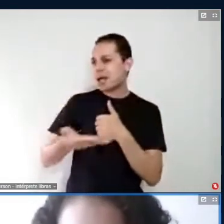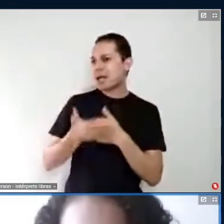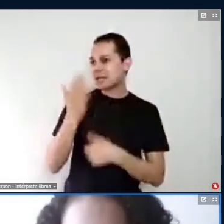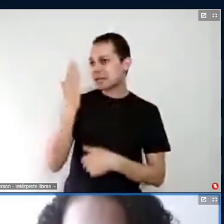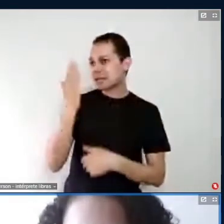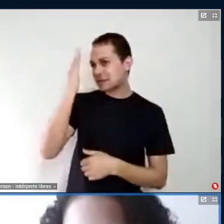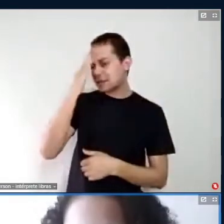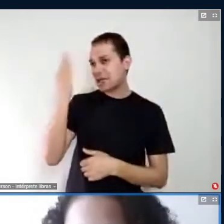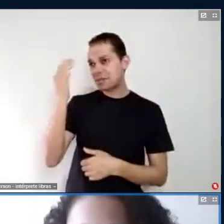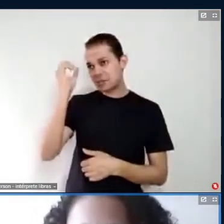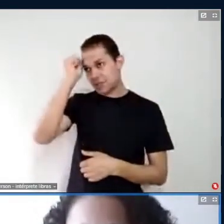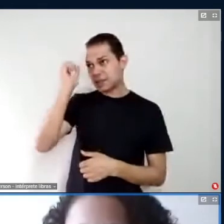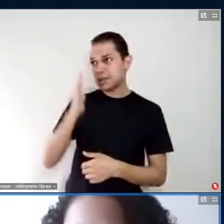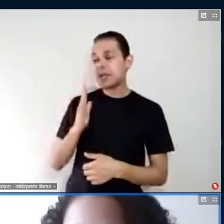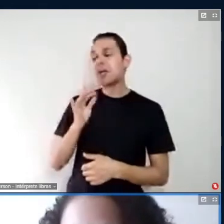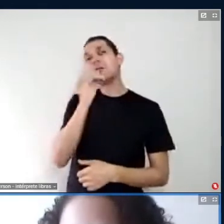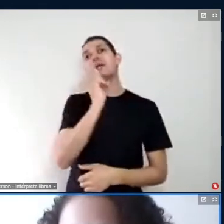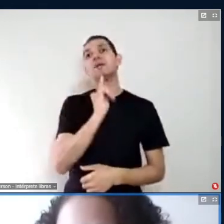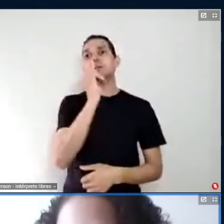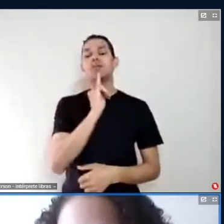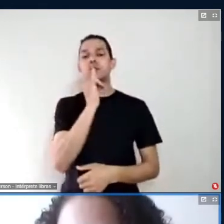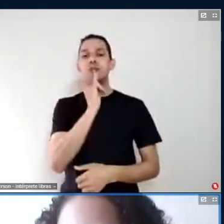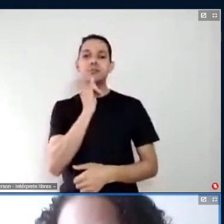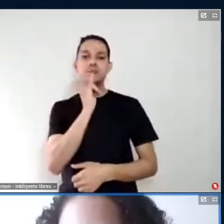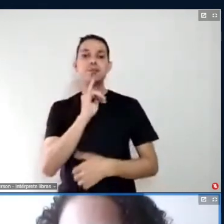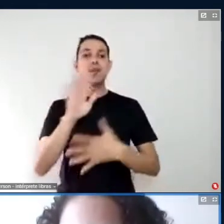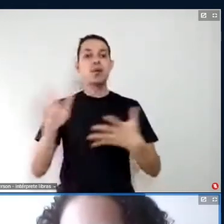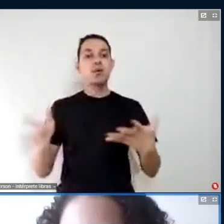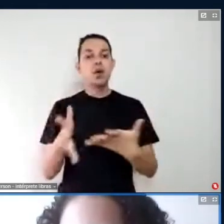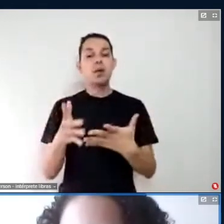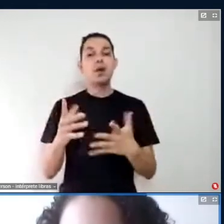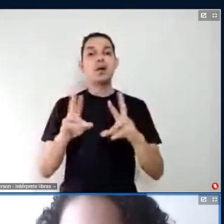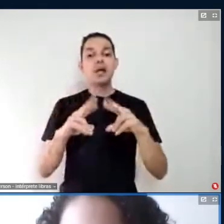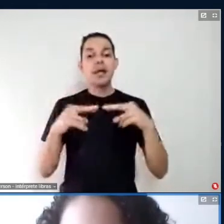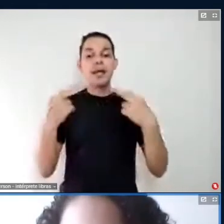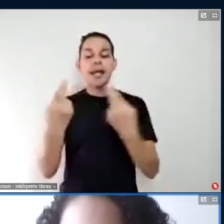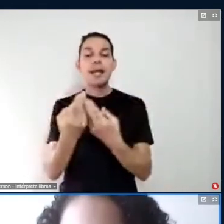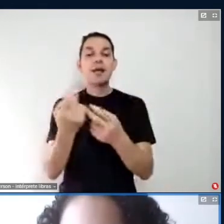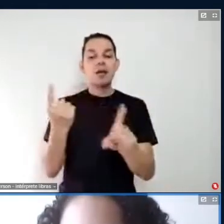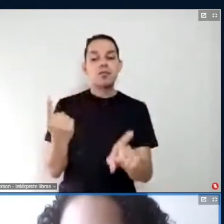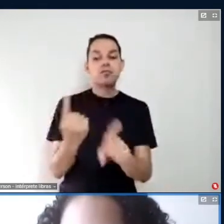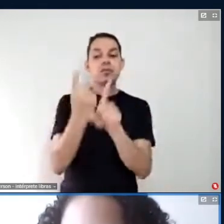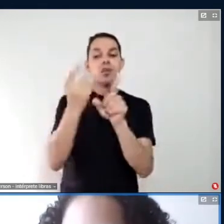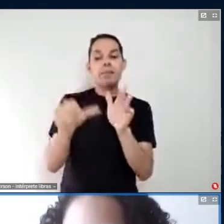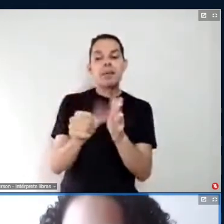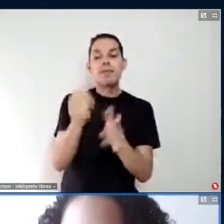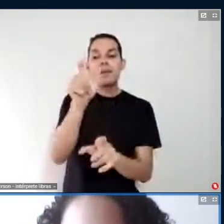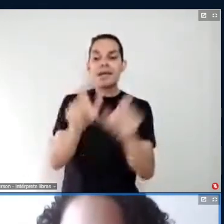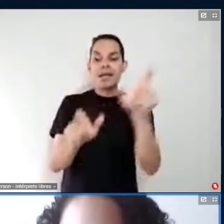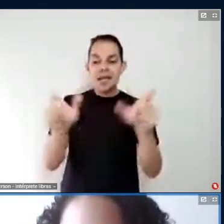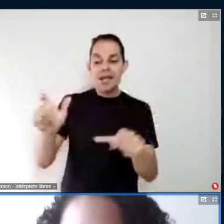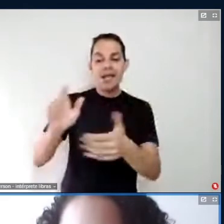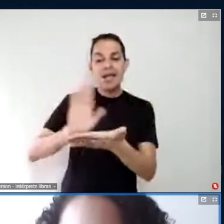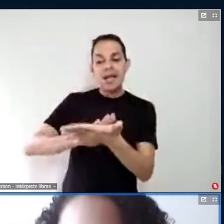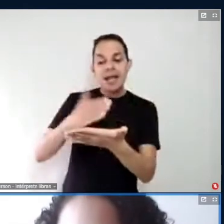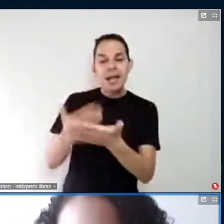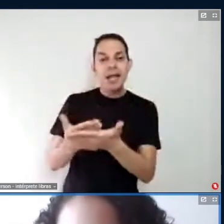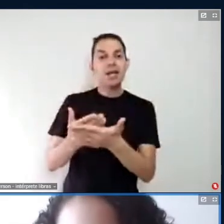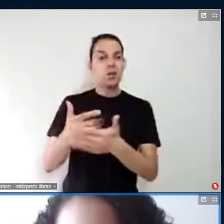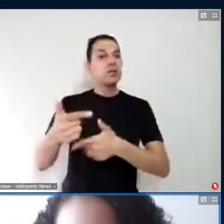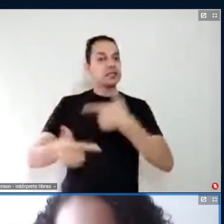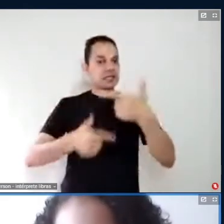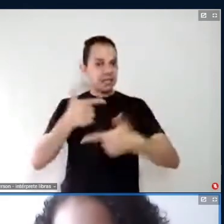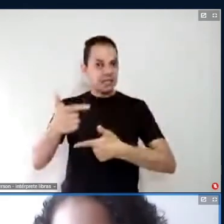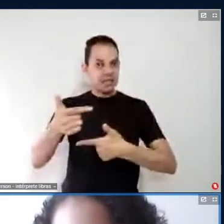Sabine? Eu pensei assim, por exemplo, promover o primeiro encontro de intérpretes que atuam no âmbito